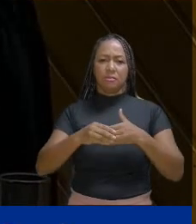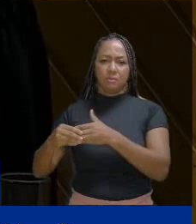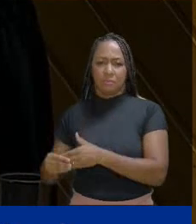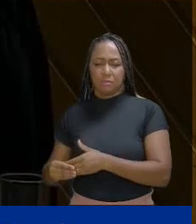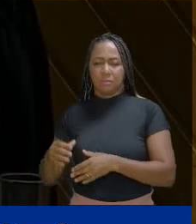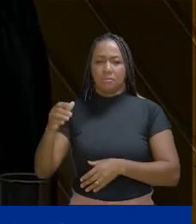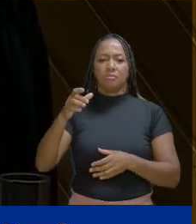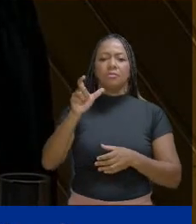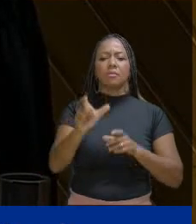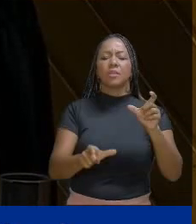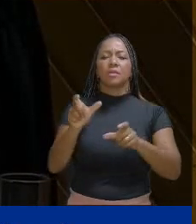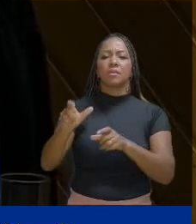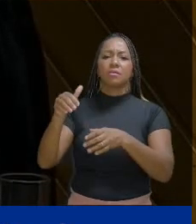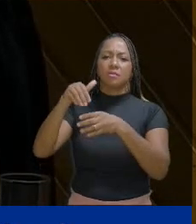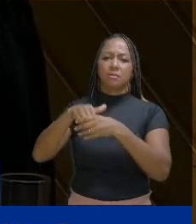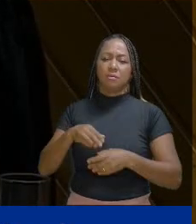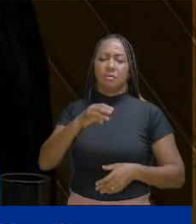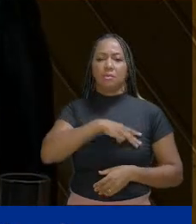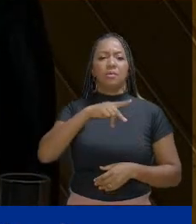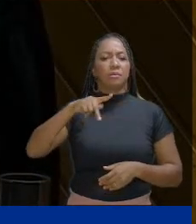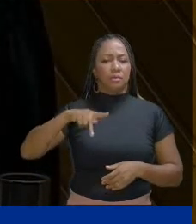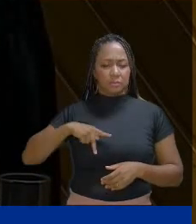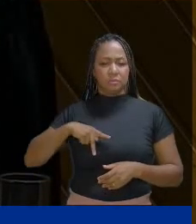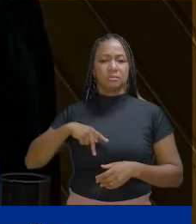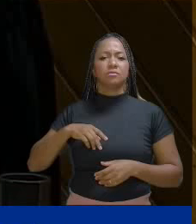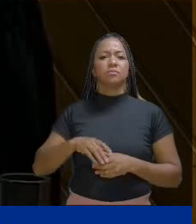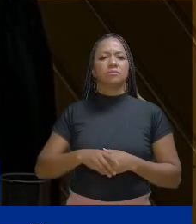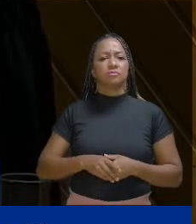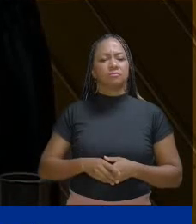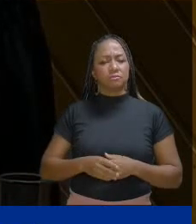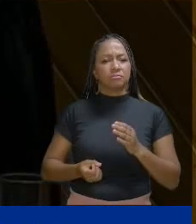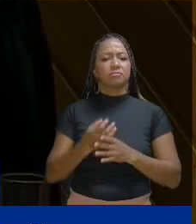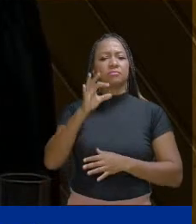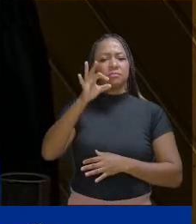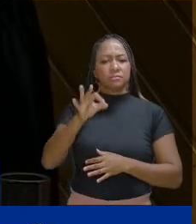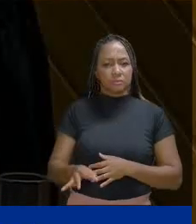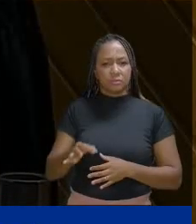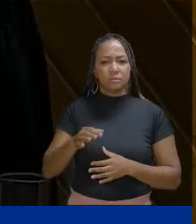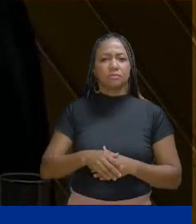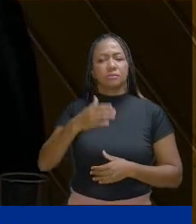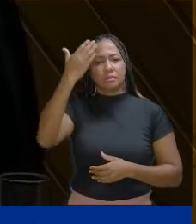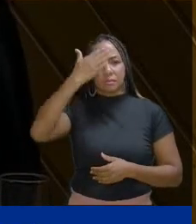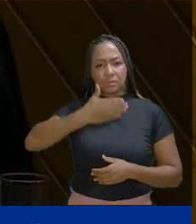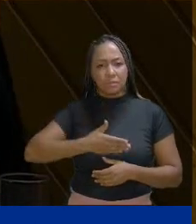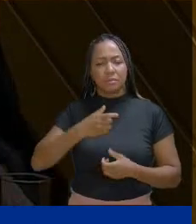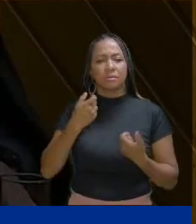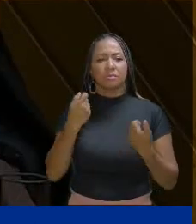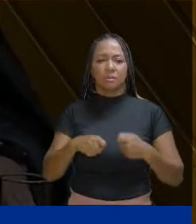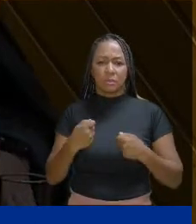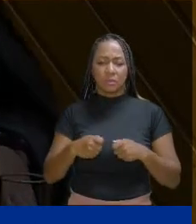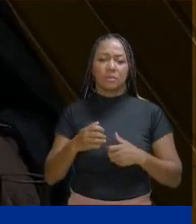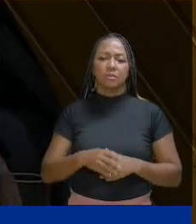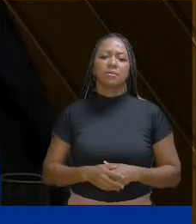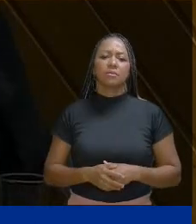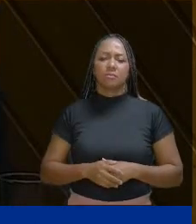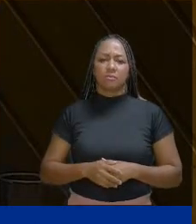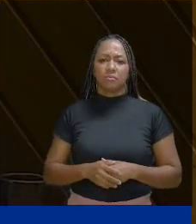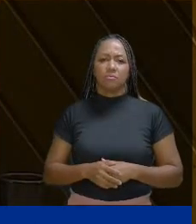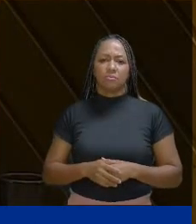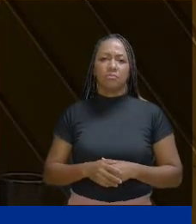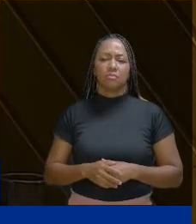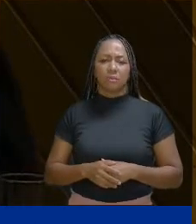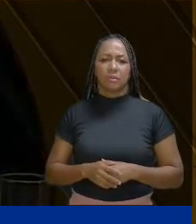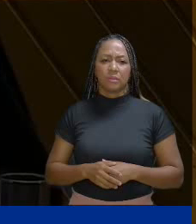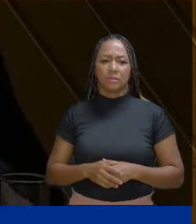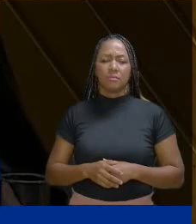de eleitores. E, neste particular, o Ministério Público Eleitoral produziu corretamente em juízo as provas que deveria produzir. Fecho aspas.